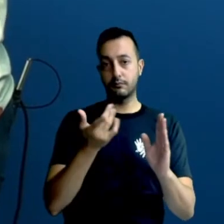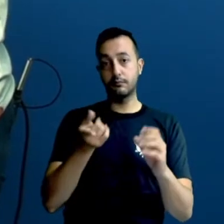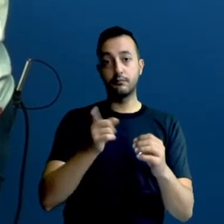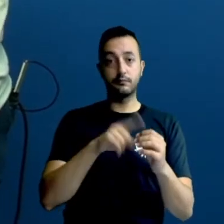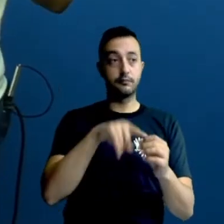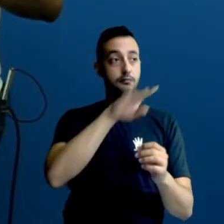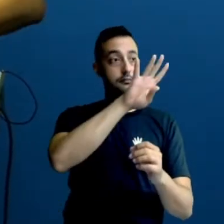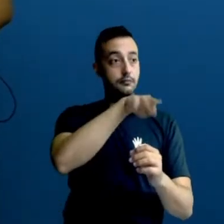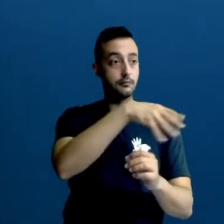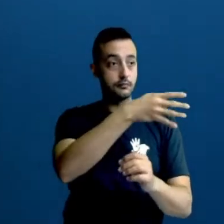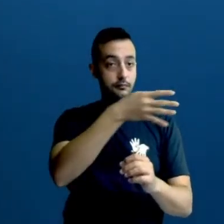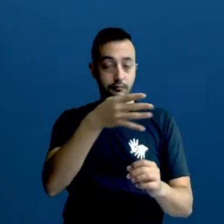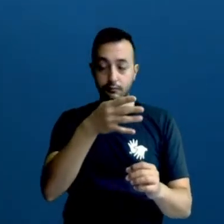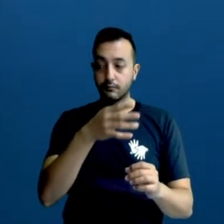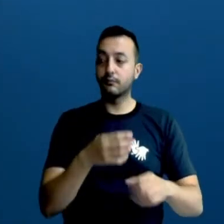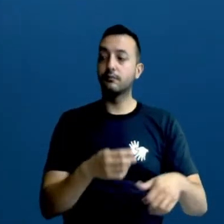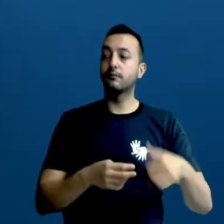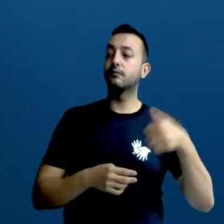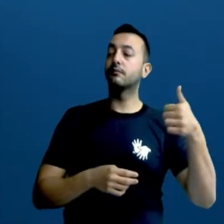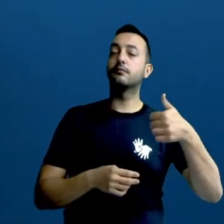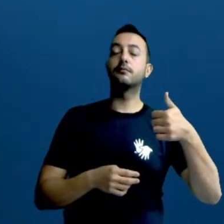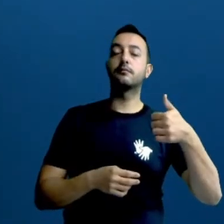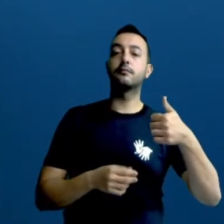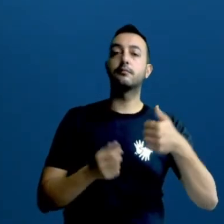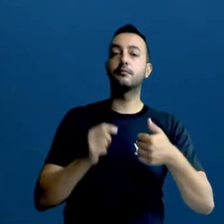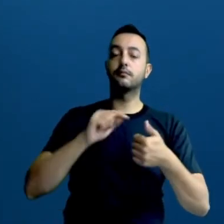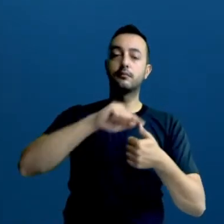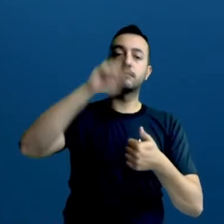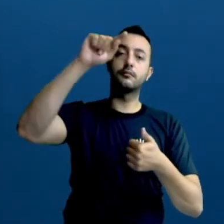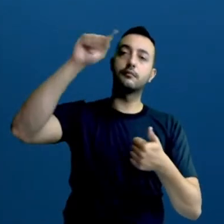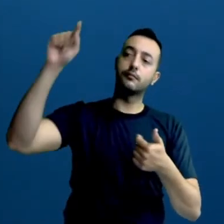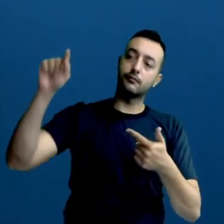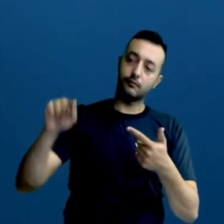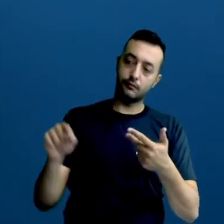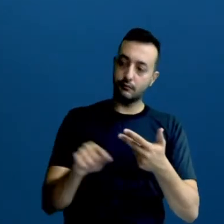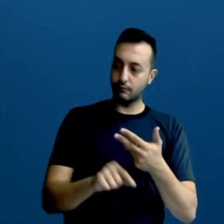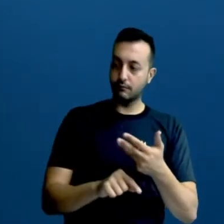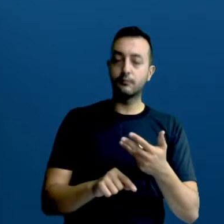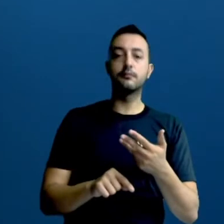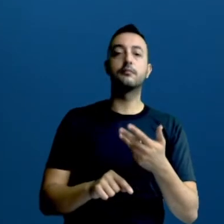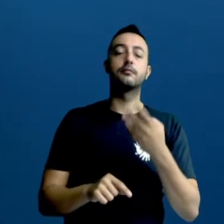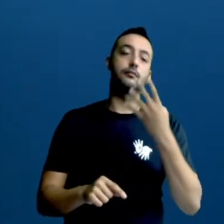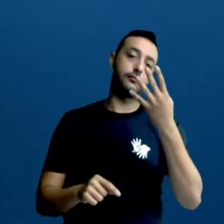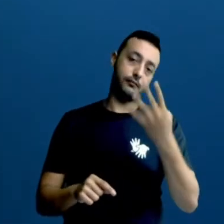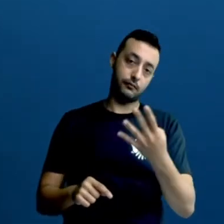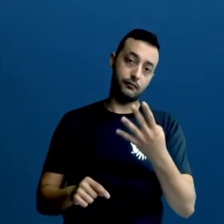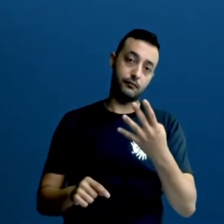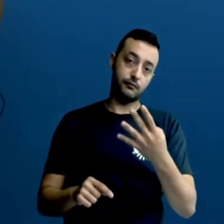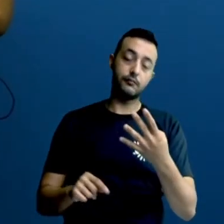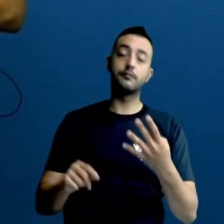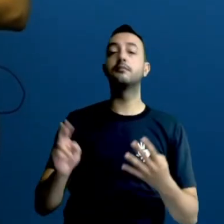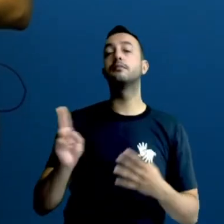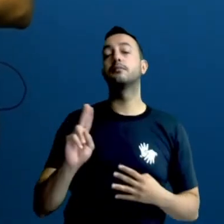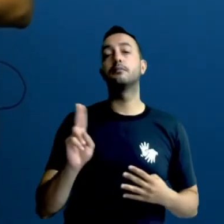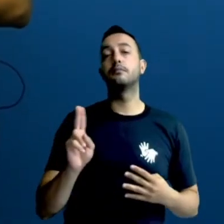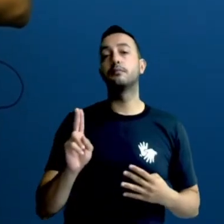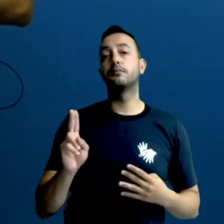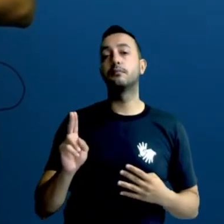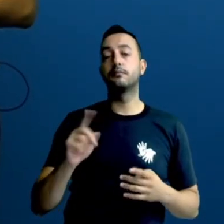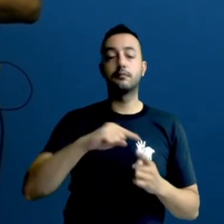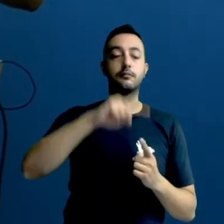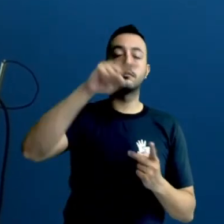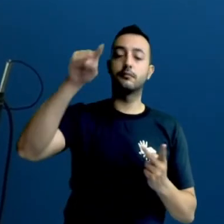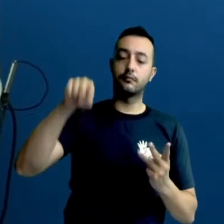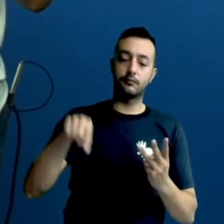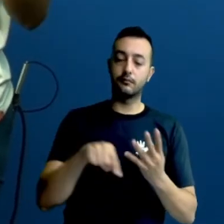lá na tabela. Para o primeiro polígono, quantos lados nós temos? 1, 2, 3, 4. Como é que a gente chama um polígono de